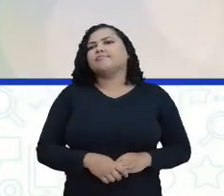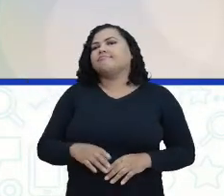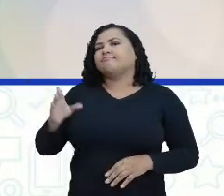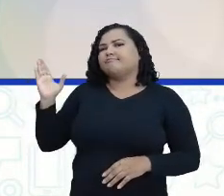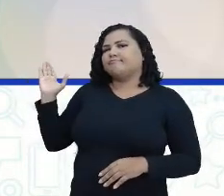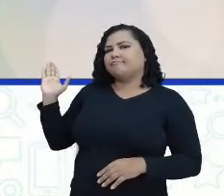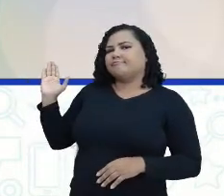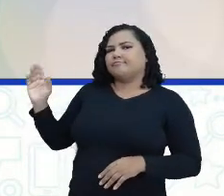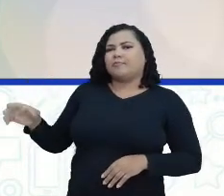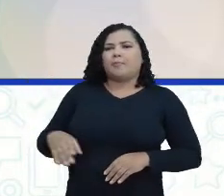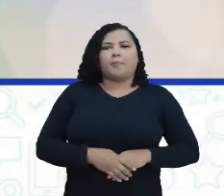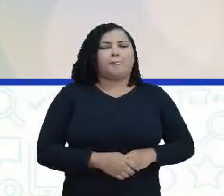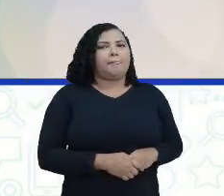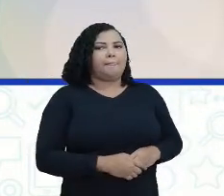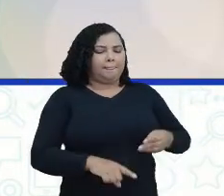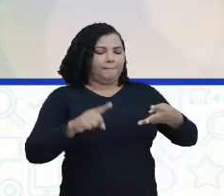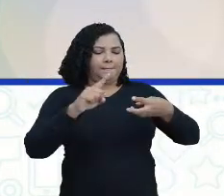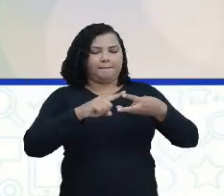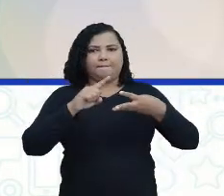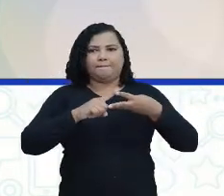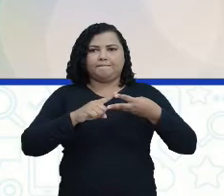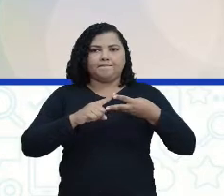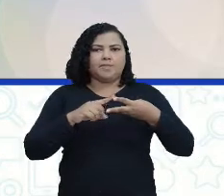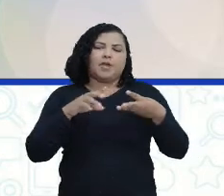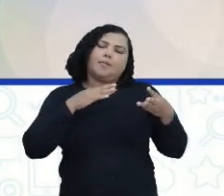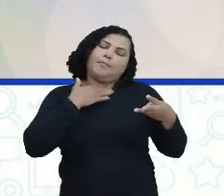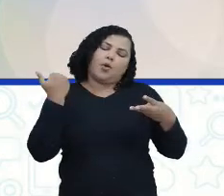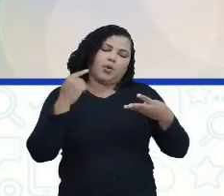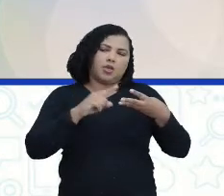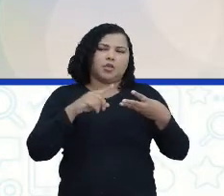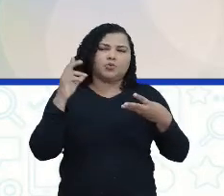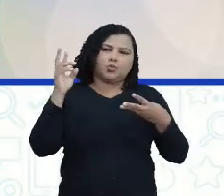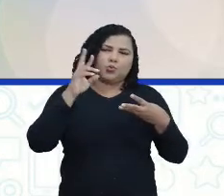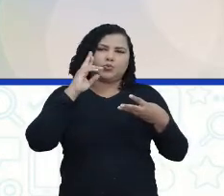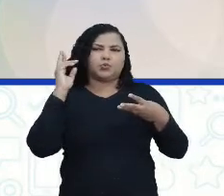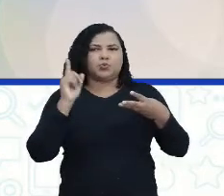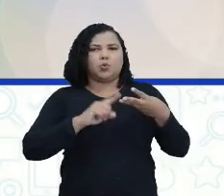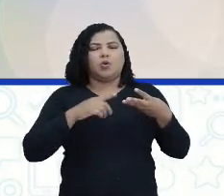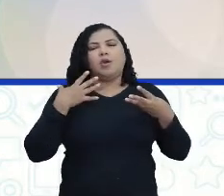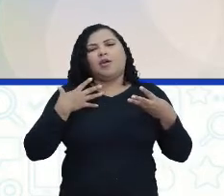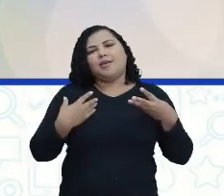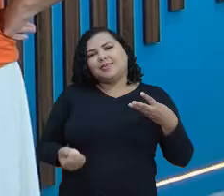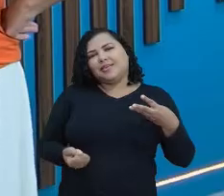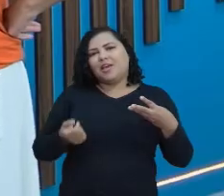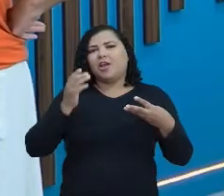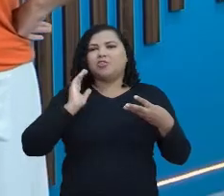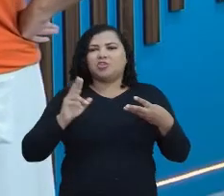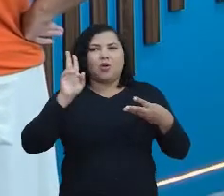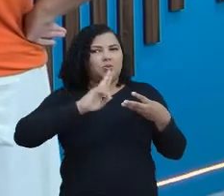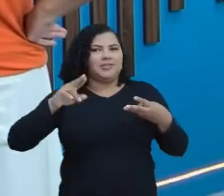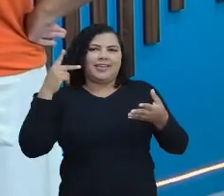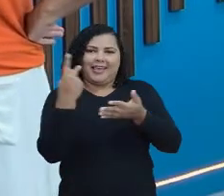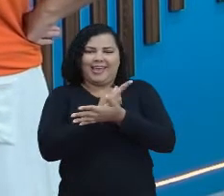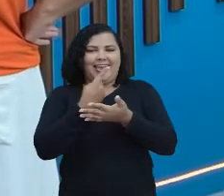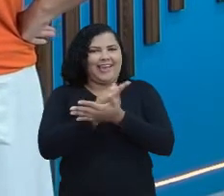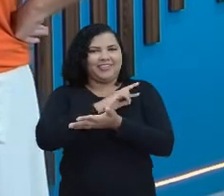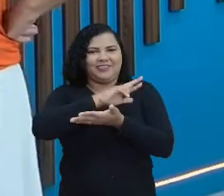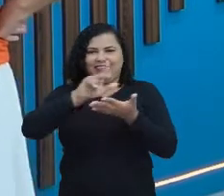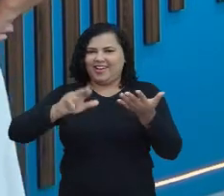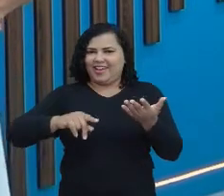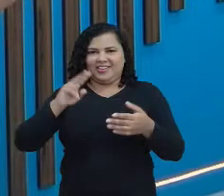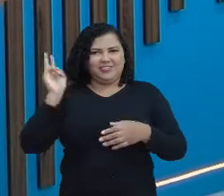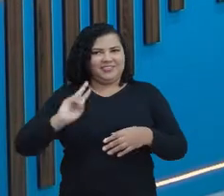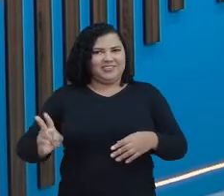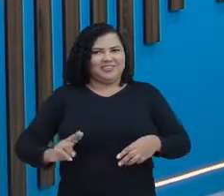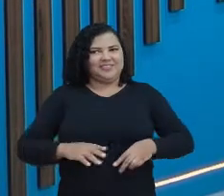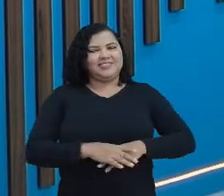aqui. Morri. Tontura ou cansaço. Eu mesma já usei diversas vezes errado, tá? Eu tô aqui falando, mas